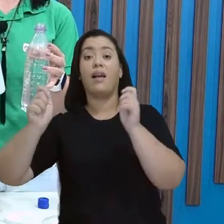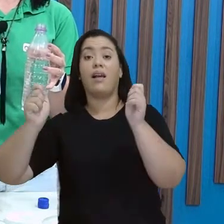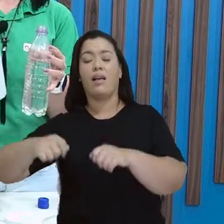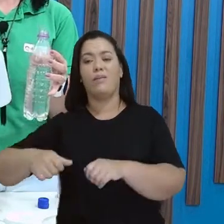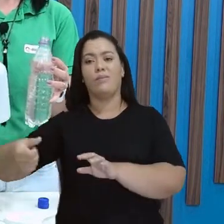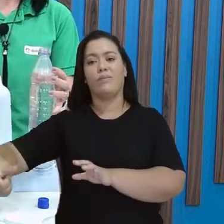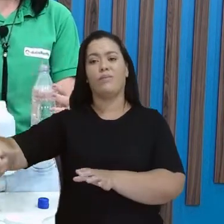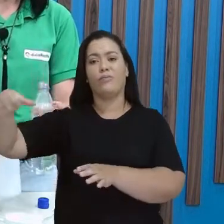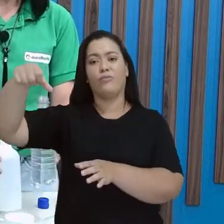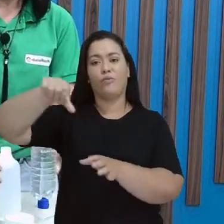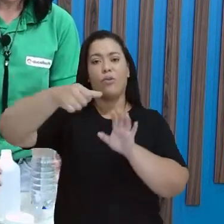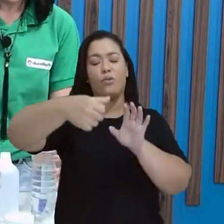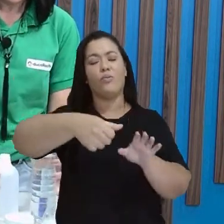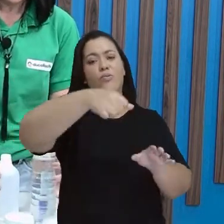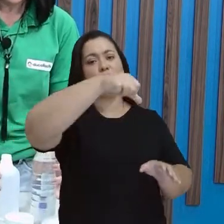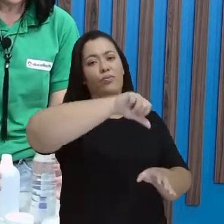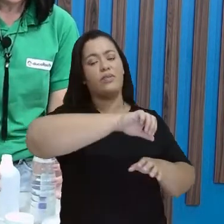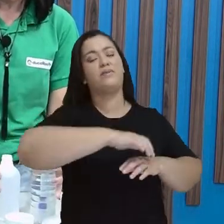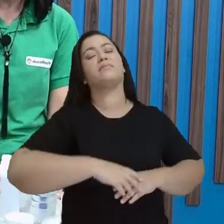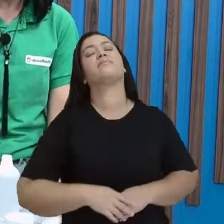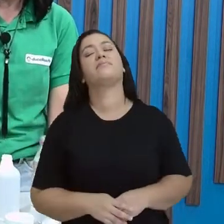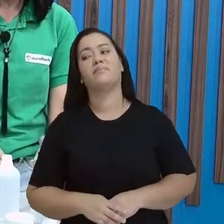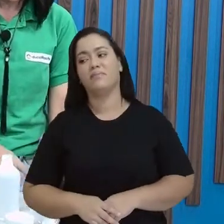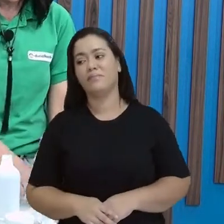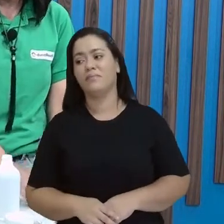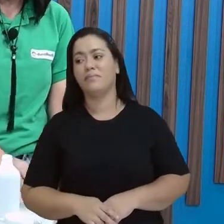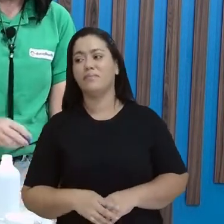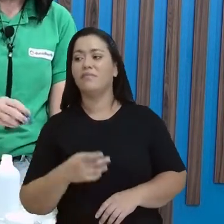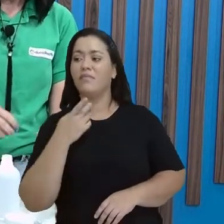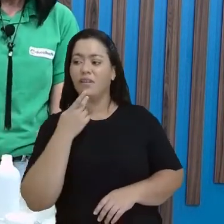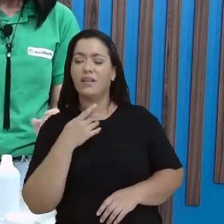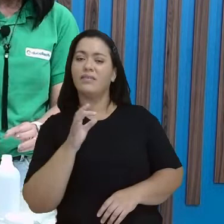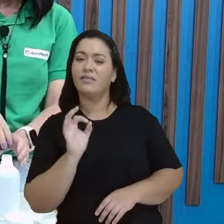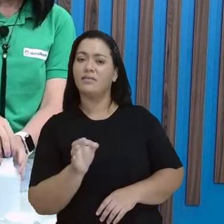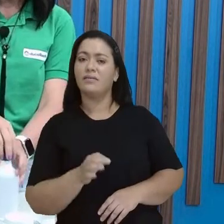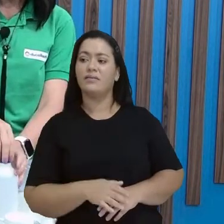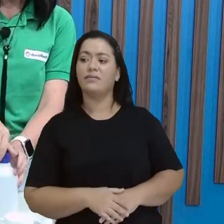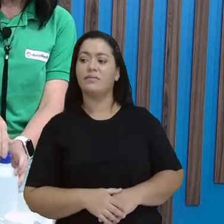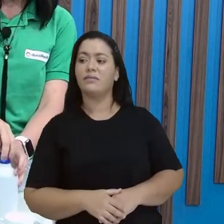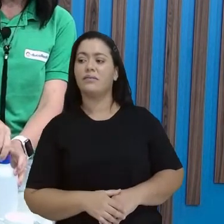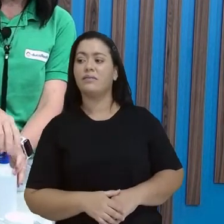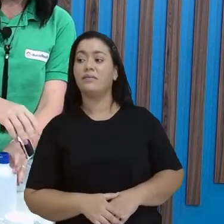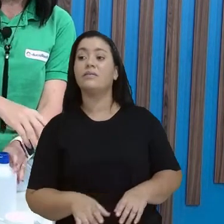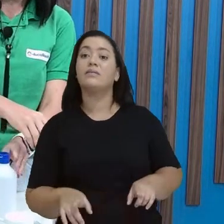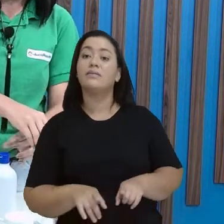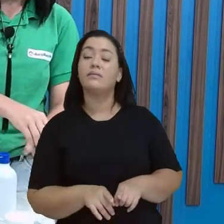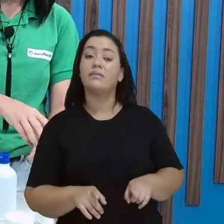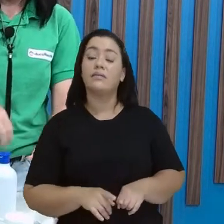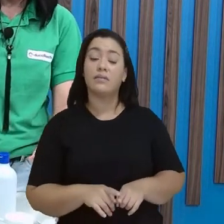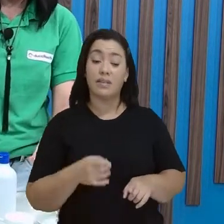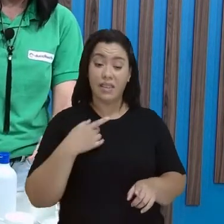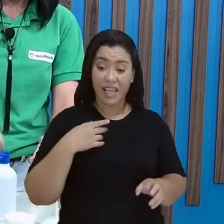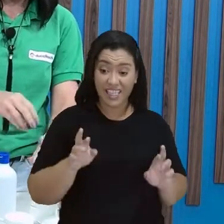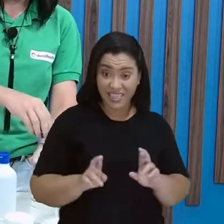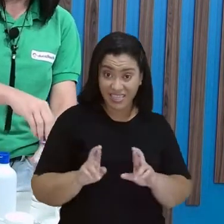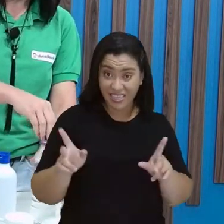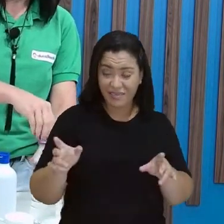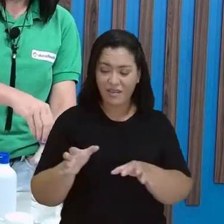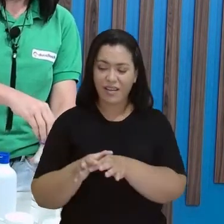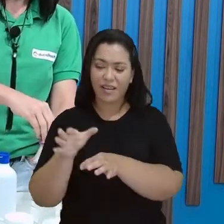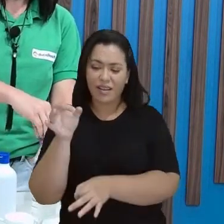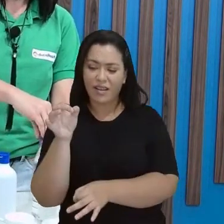capacidade, né, que a gente pode colocar aqui nessa garrafa, 500 ml. Mesmo ela sendo